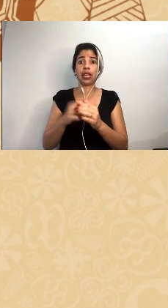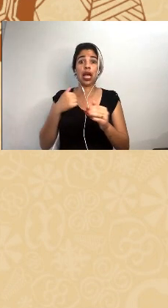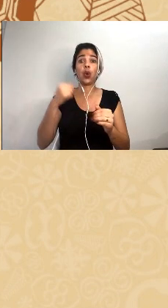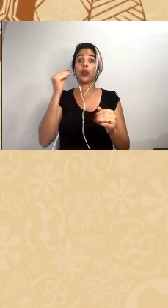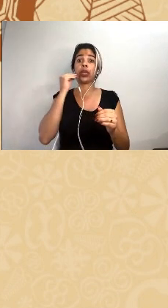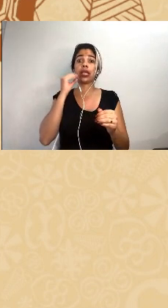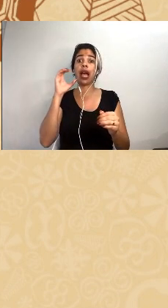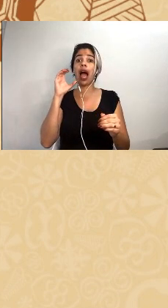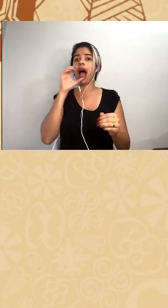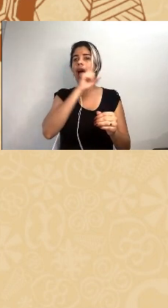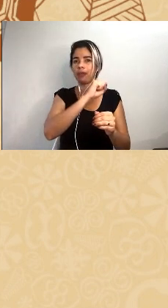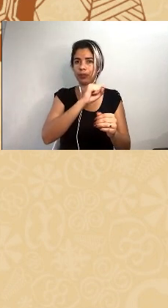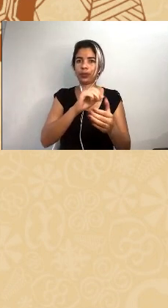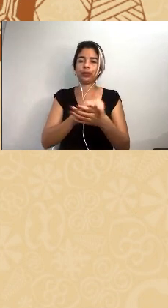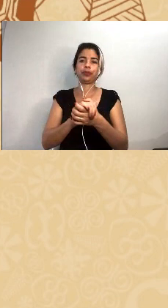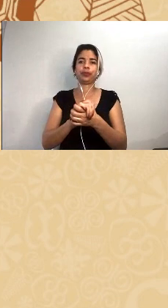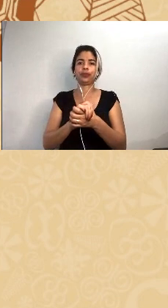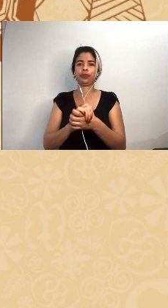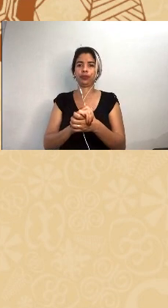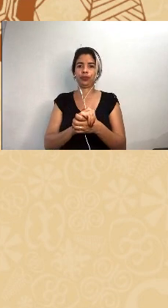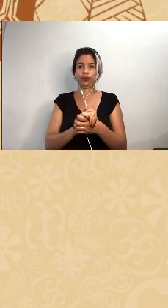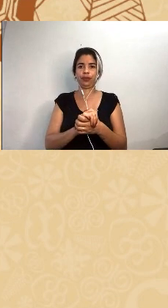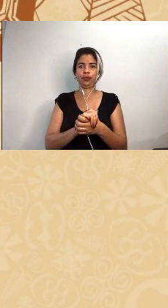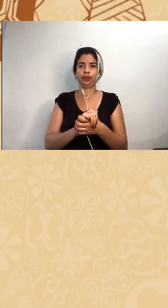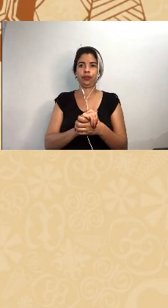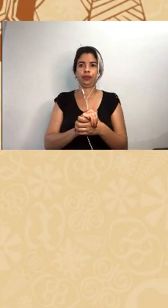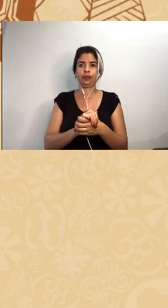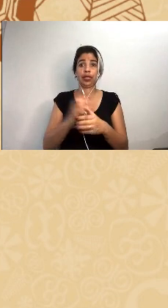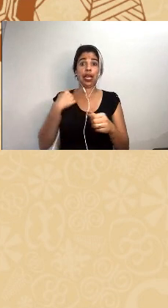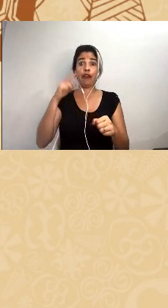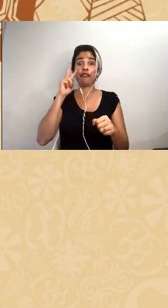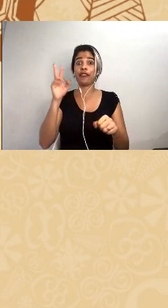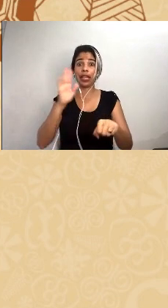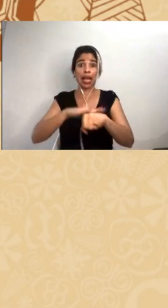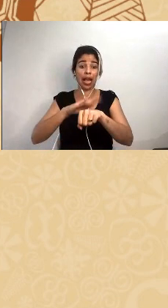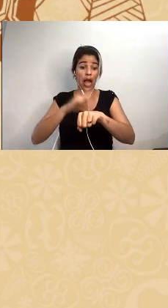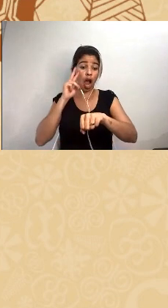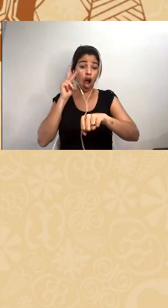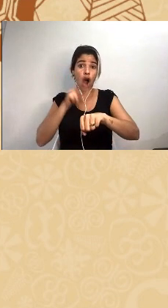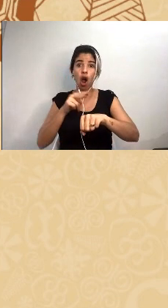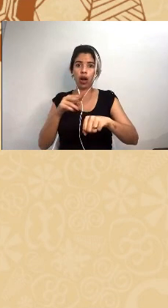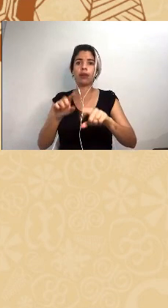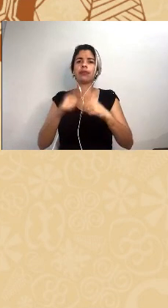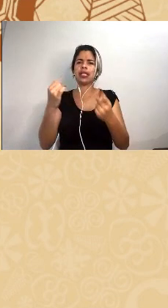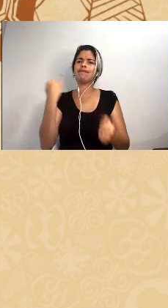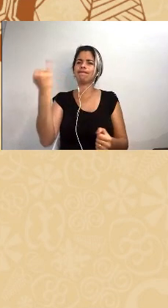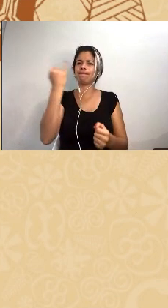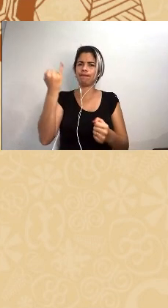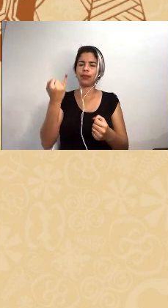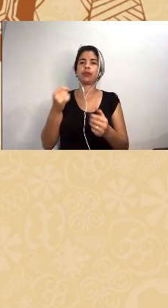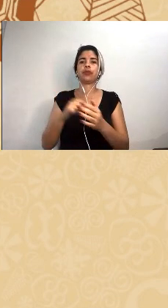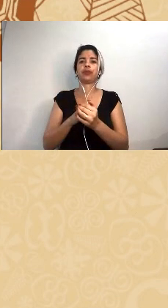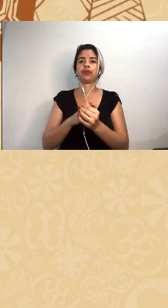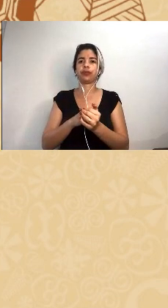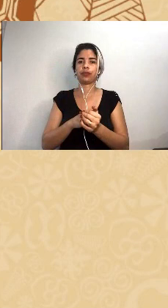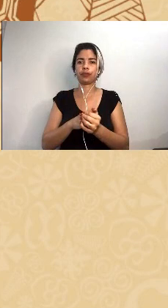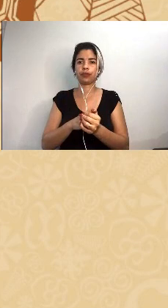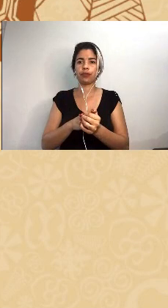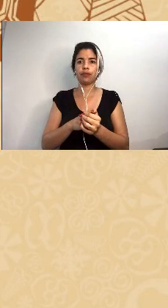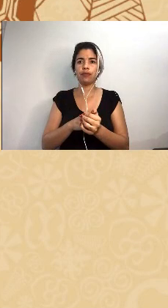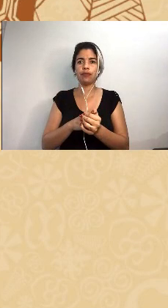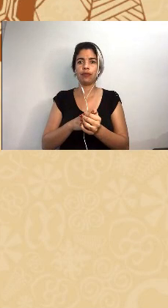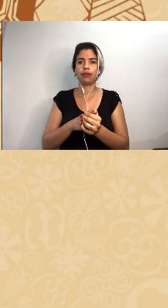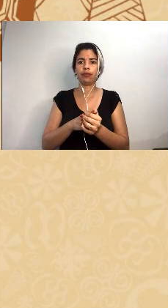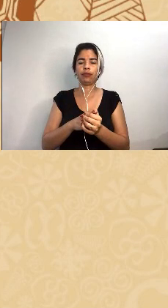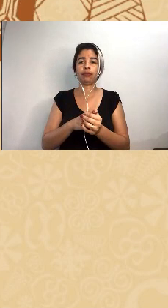É, próximo, Mari. Agora que eu me dei conta do horário, mas acho que foram importantes. Pode passar outro de novo.